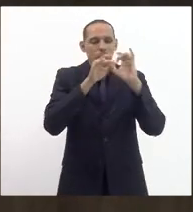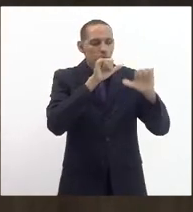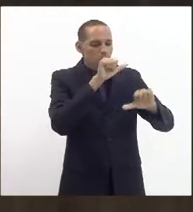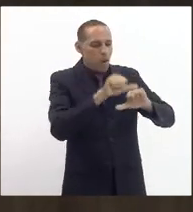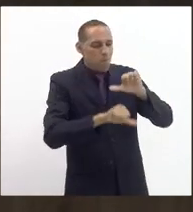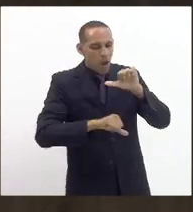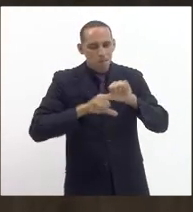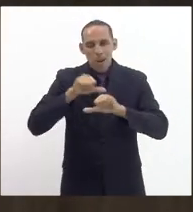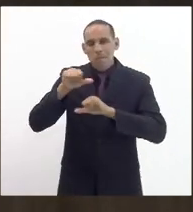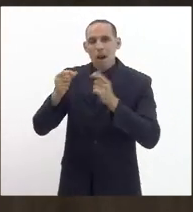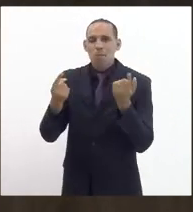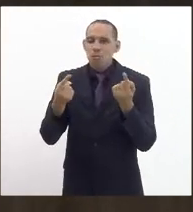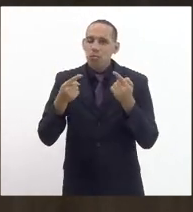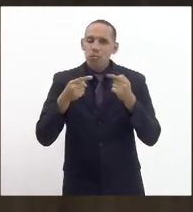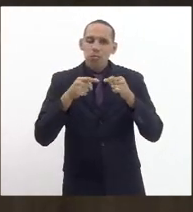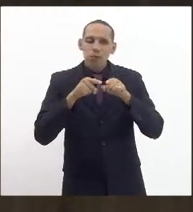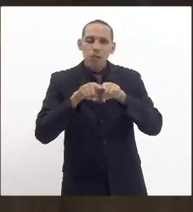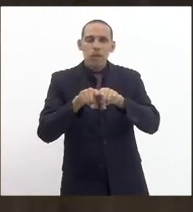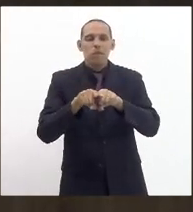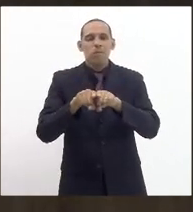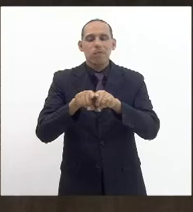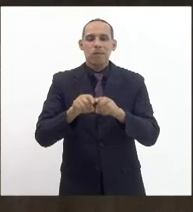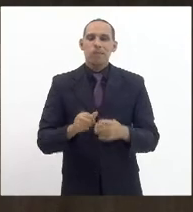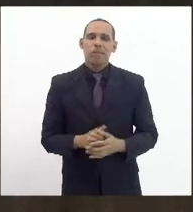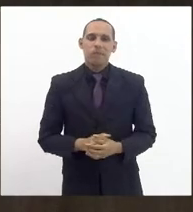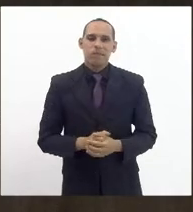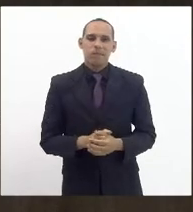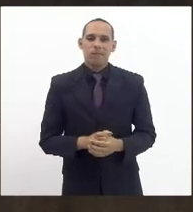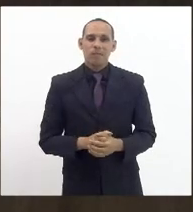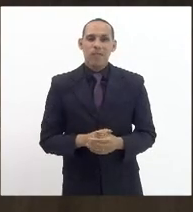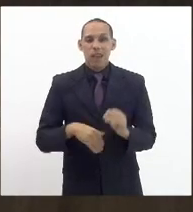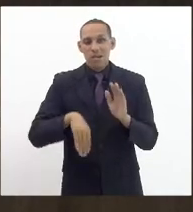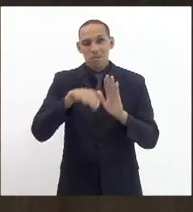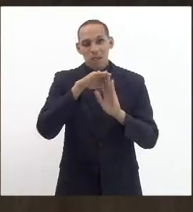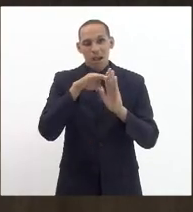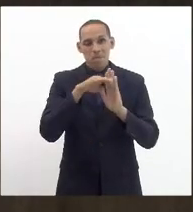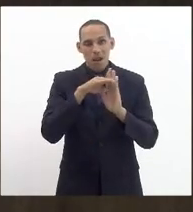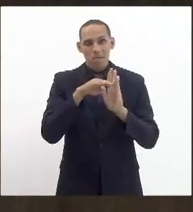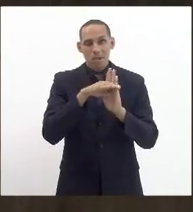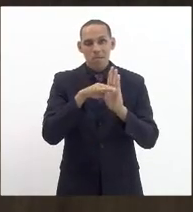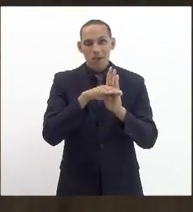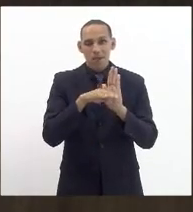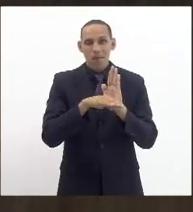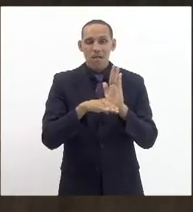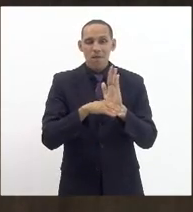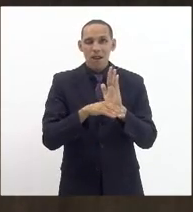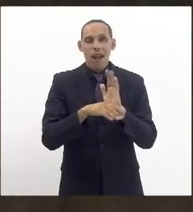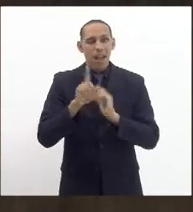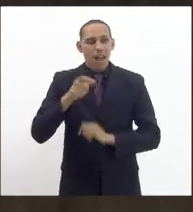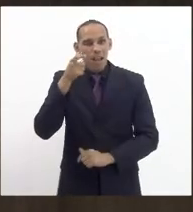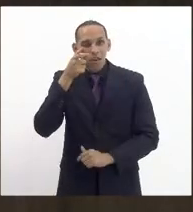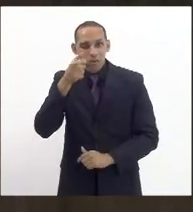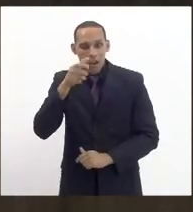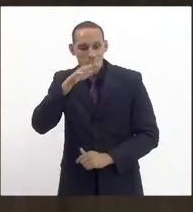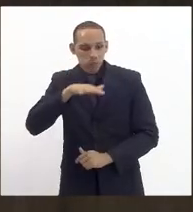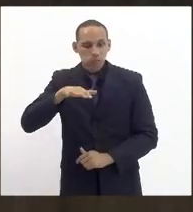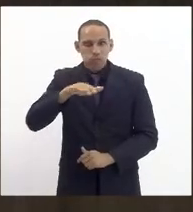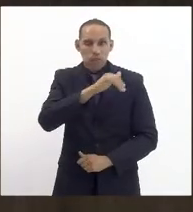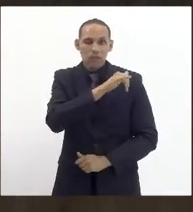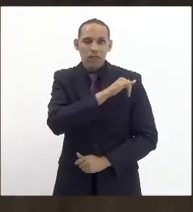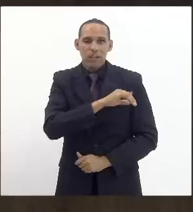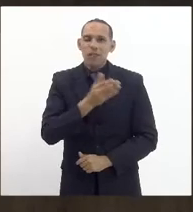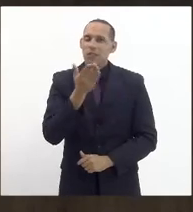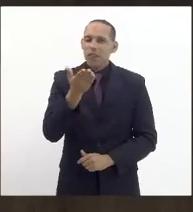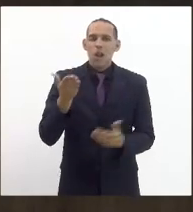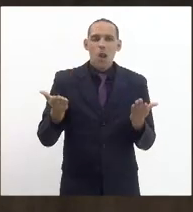de parceria e as pautas que efetivamente interessam ao Rio de Janeiro. Hoje Vossa Excelência